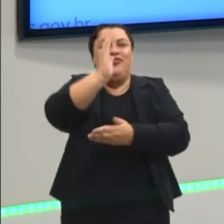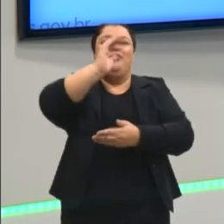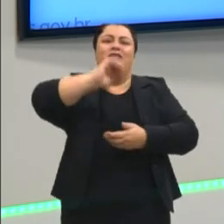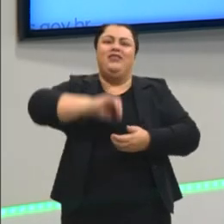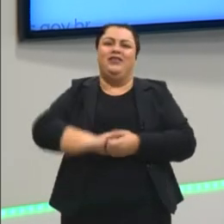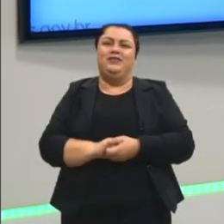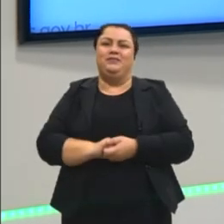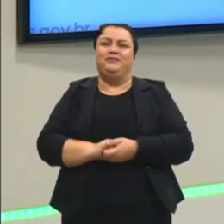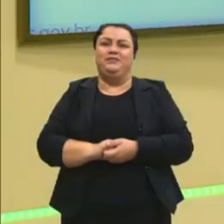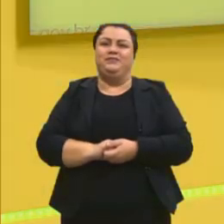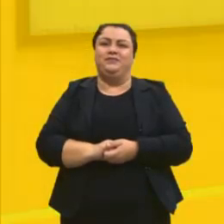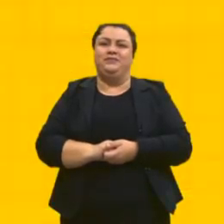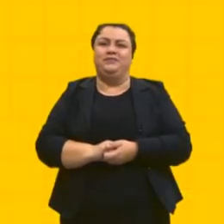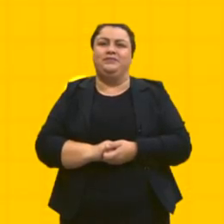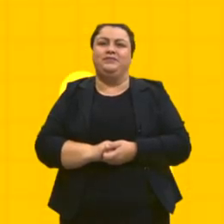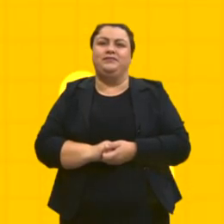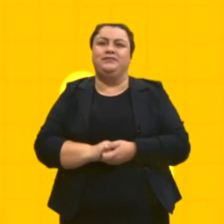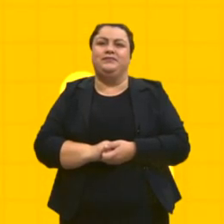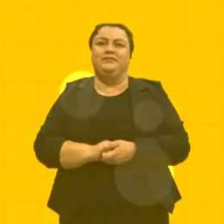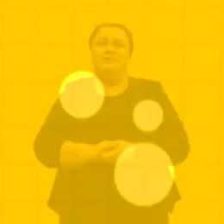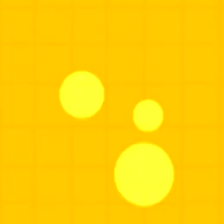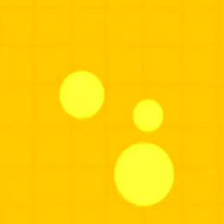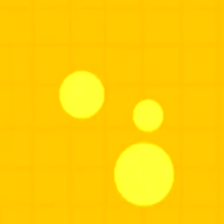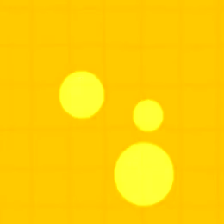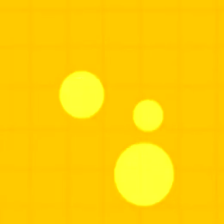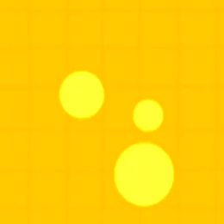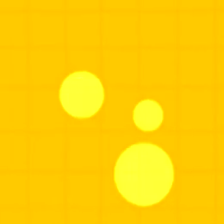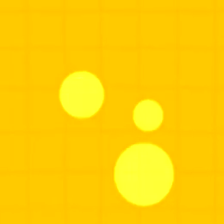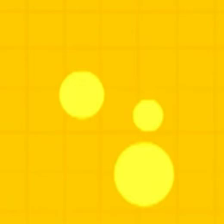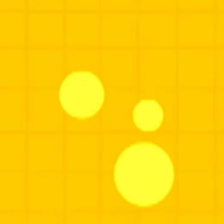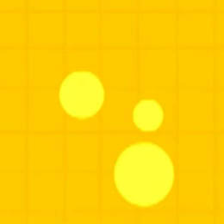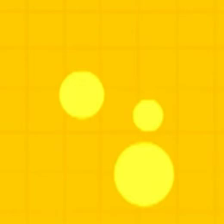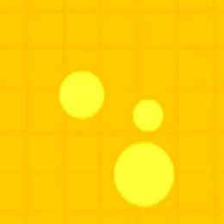Tchau, tchau.